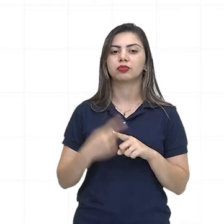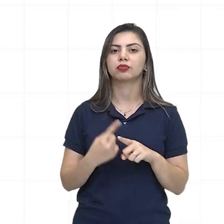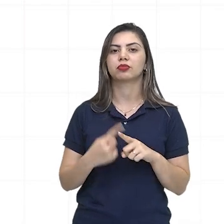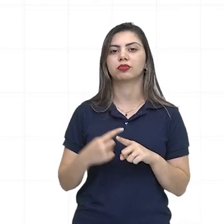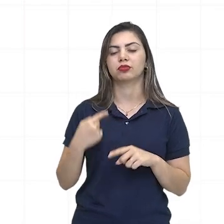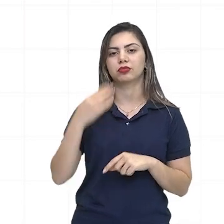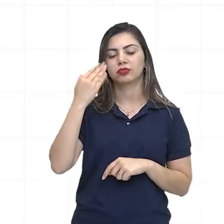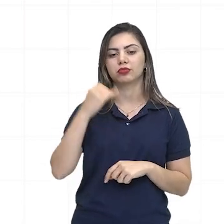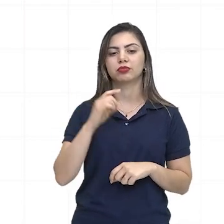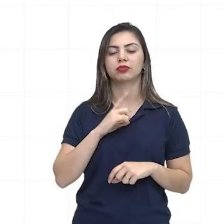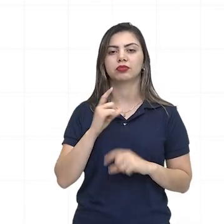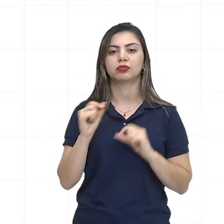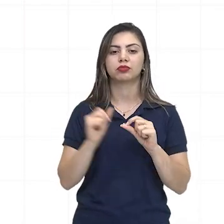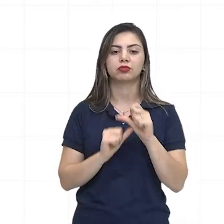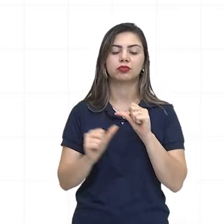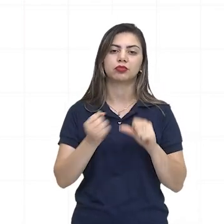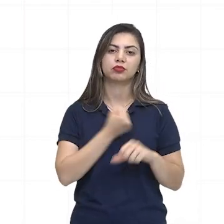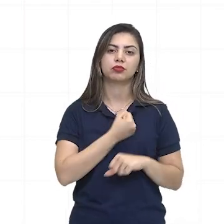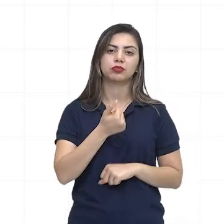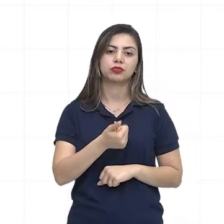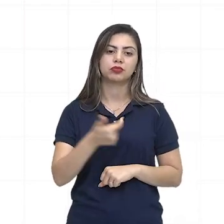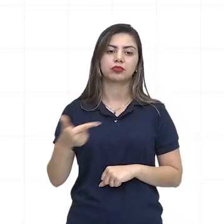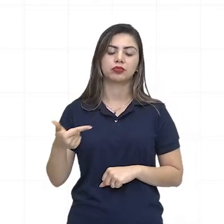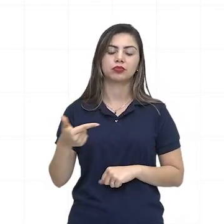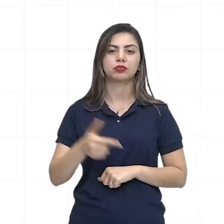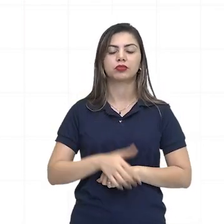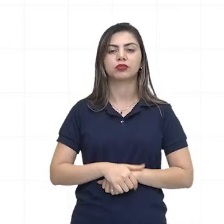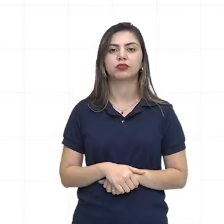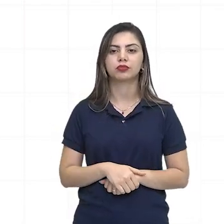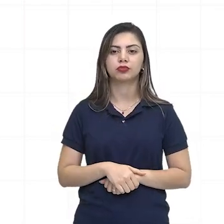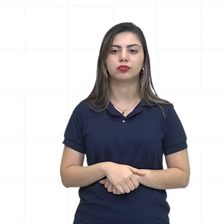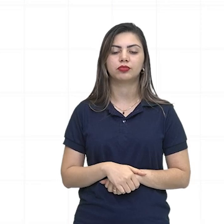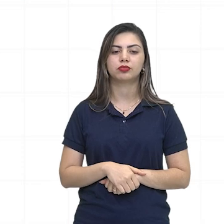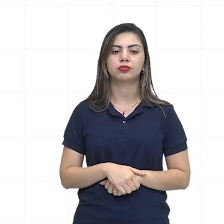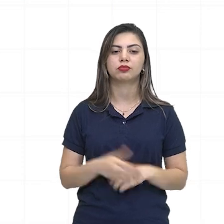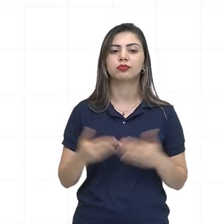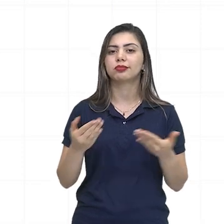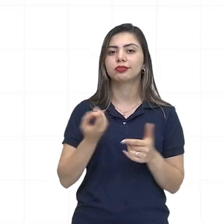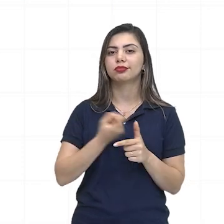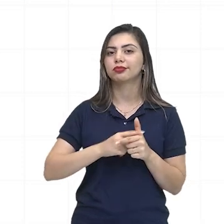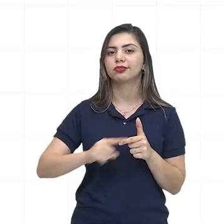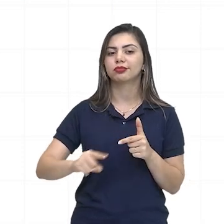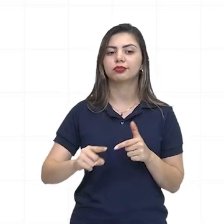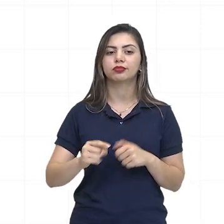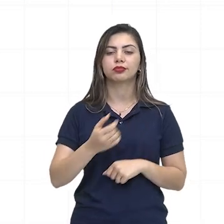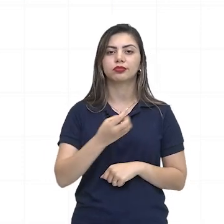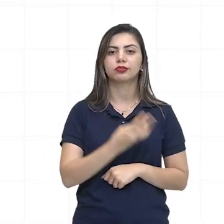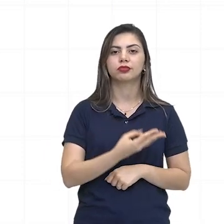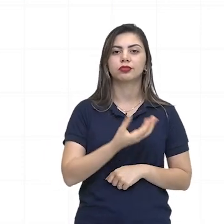virou o número 12, basta a gente deixar só o 12. E agora a gente divide